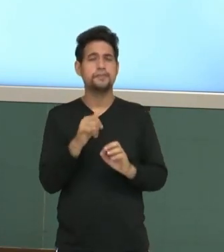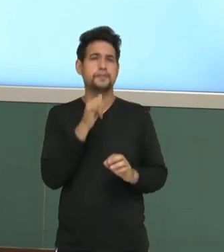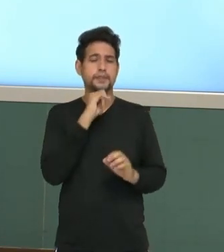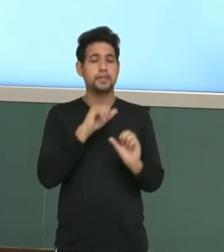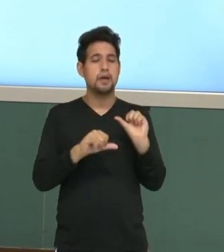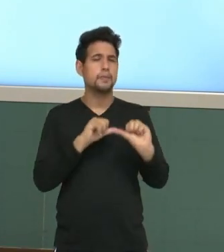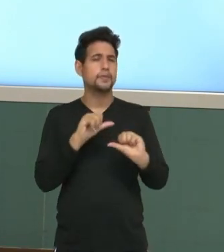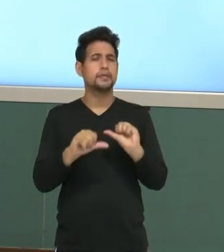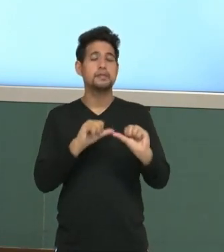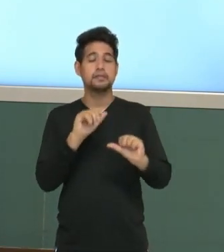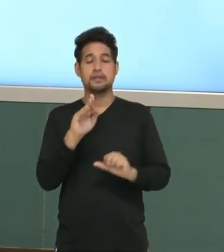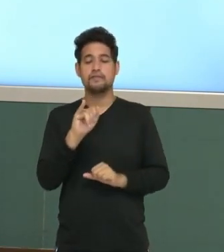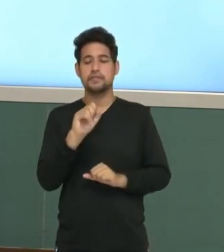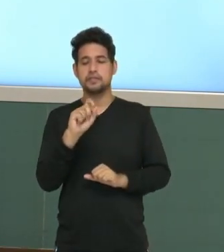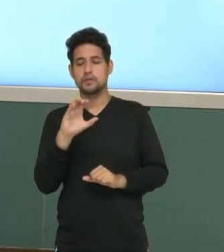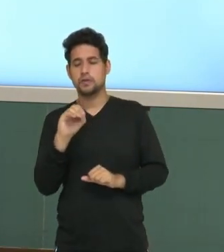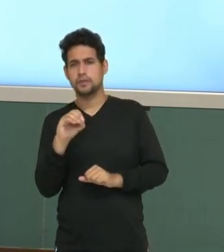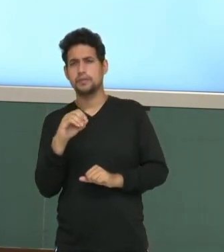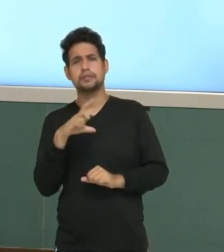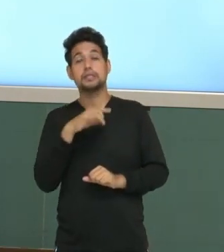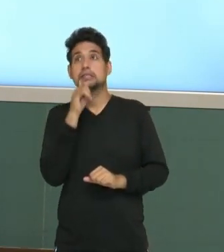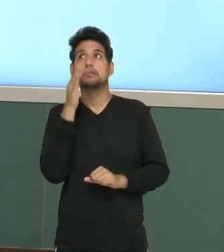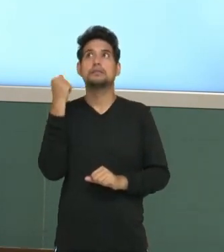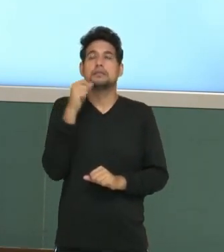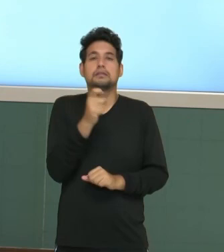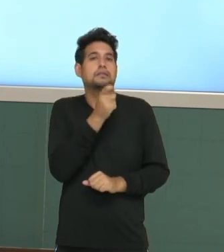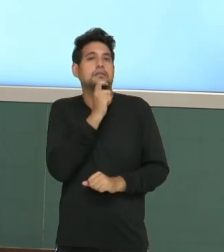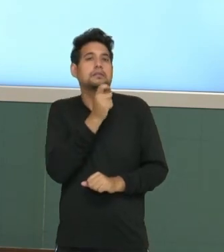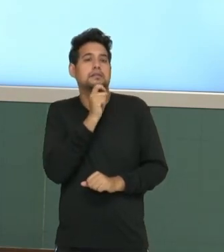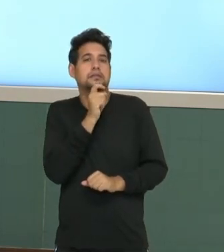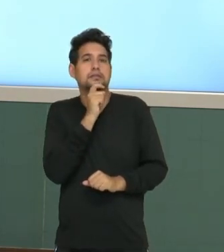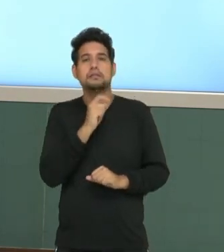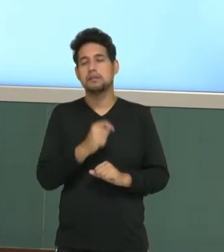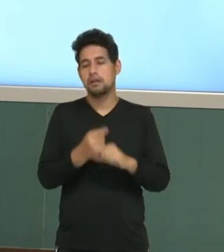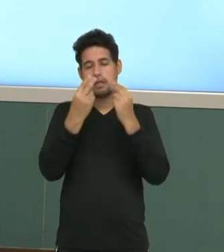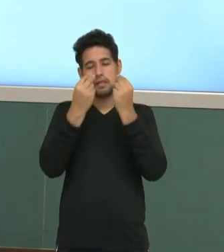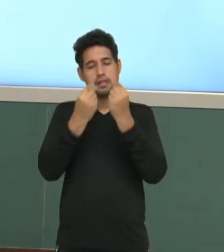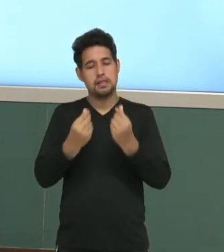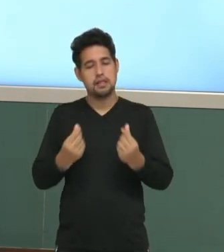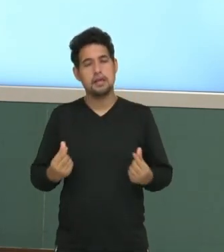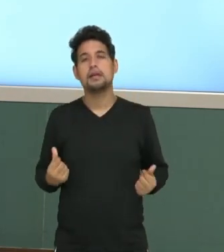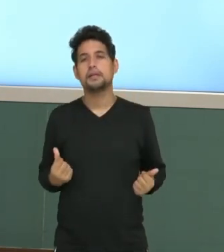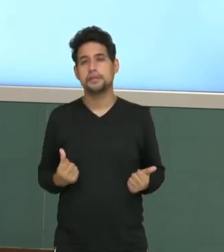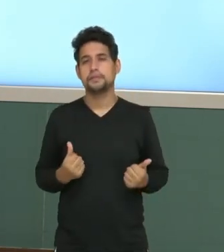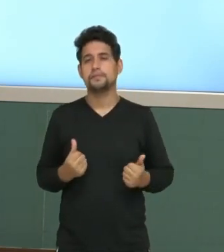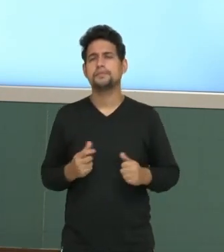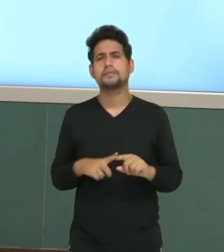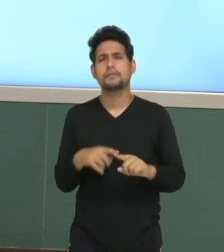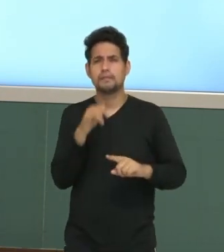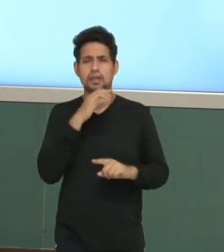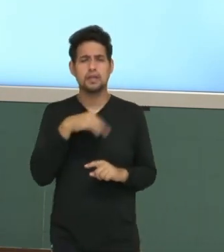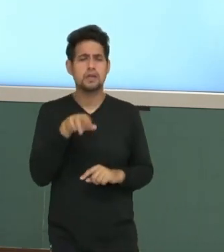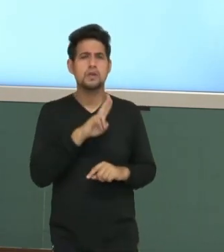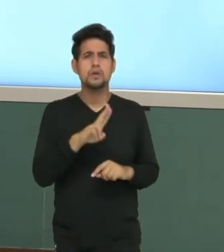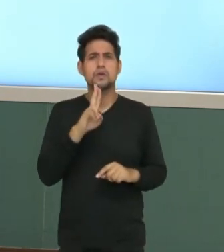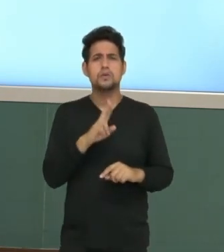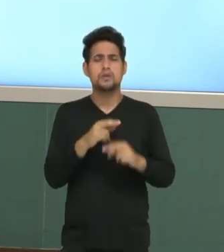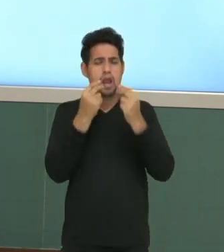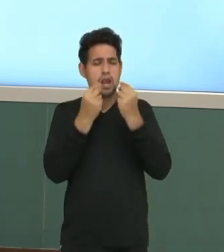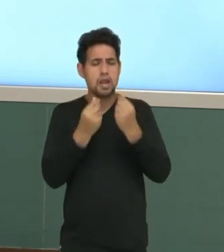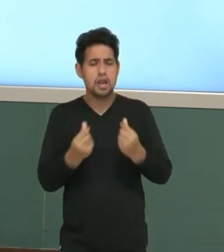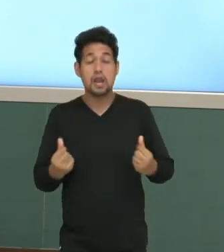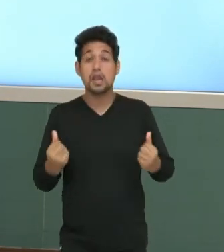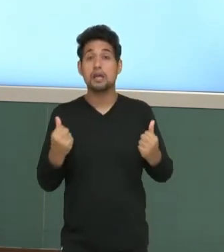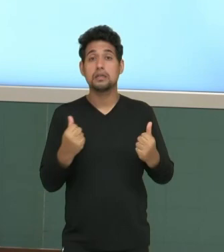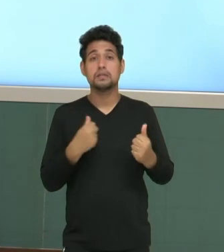mudanças de estado físico. Eu tinha um gelo, ele derreteu de sólido para líquido. Mas se eu pegar aquele líquido, colocar